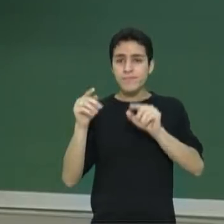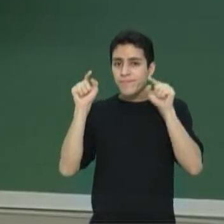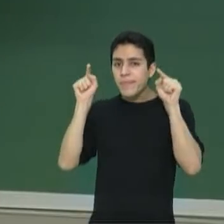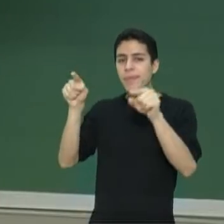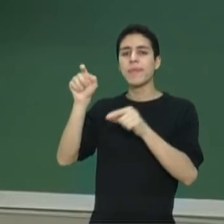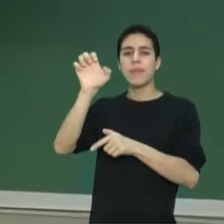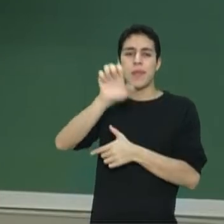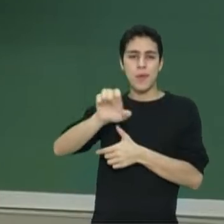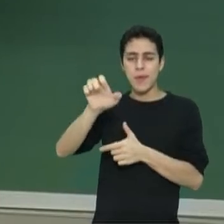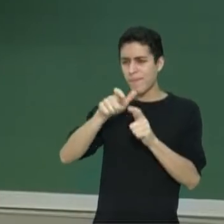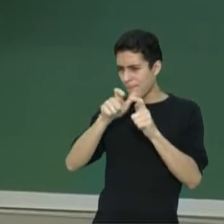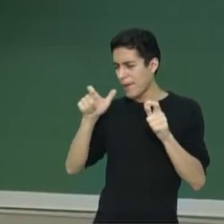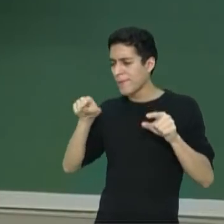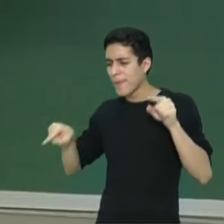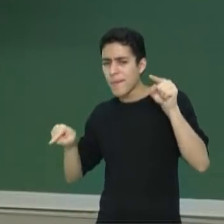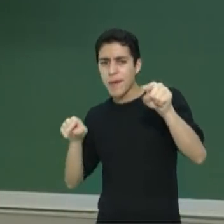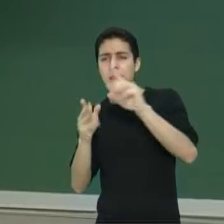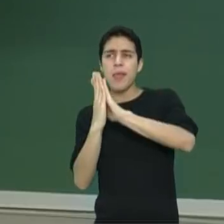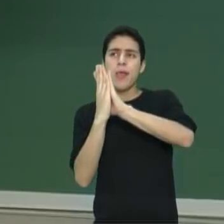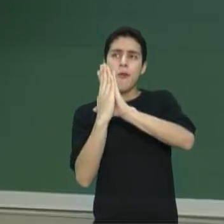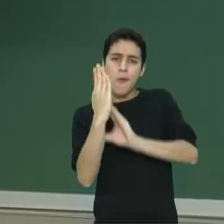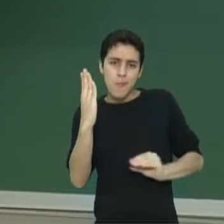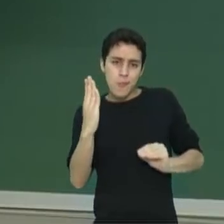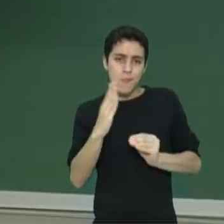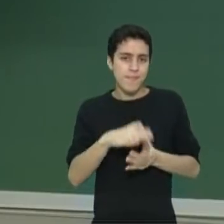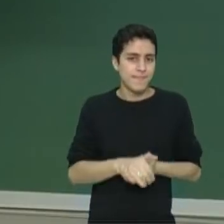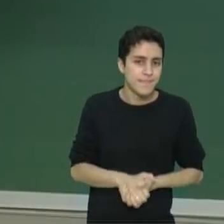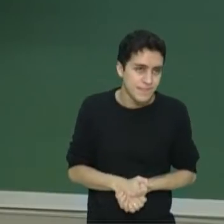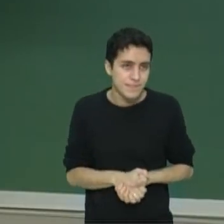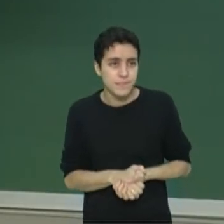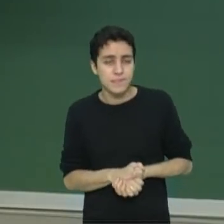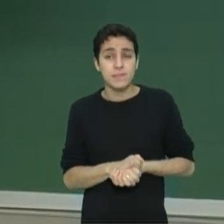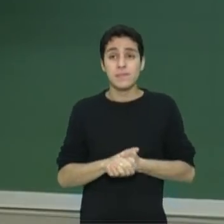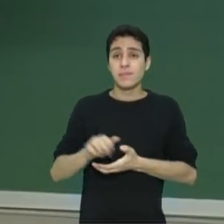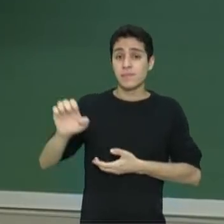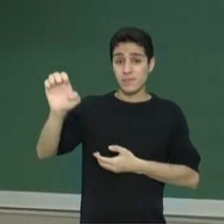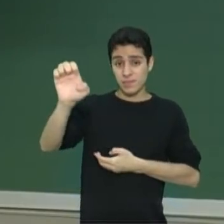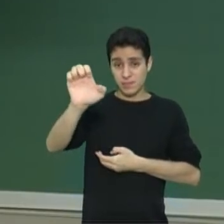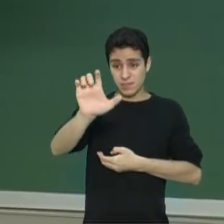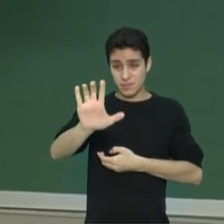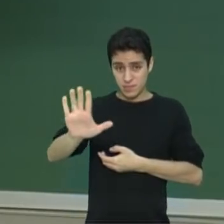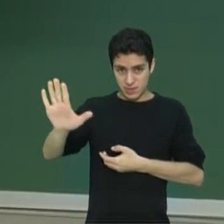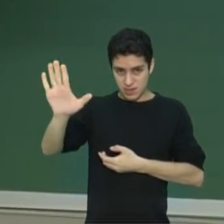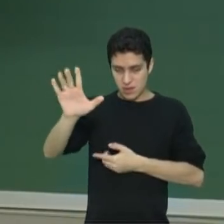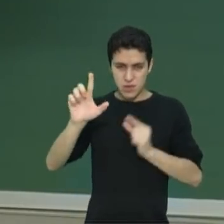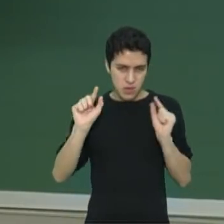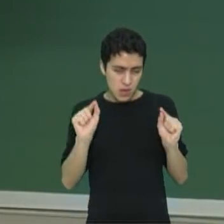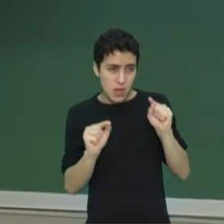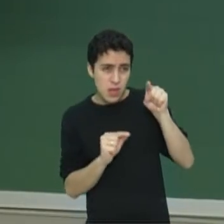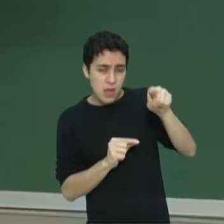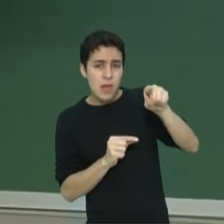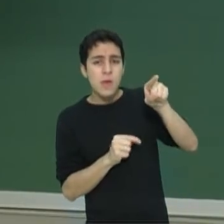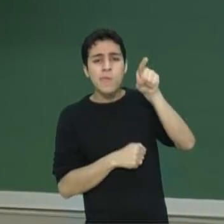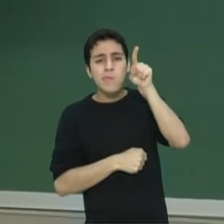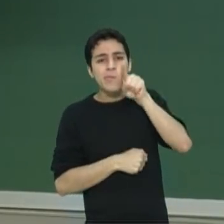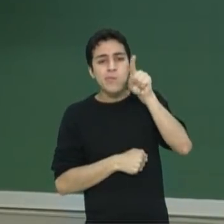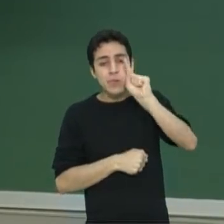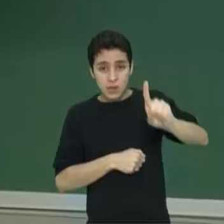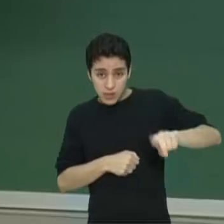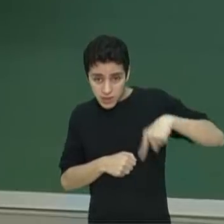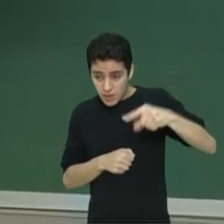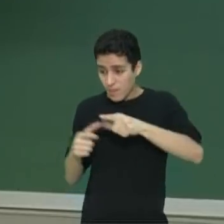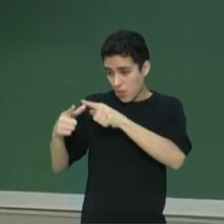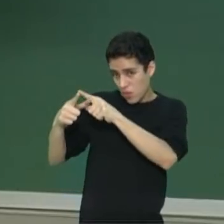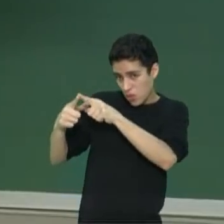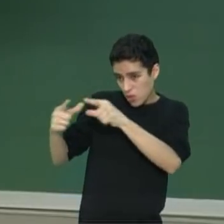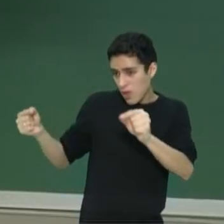essa forma de desenvolvimento industrial. Além do continente europeu, apenas os Estados Unidos e mais tarde o Japão